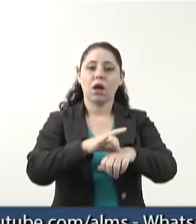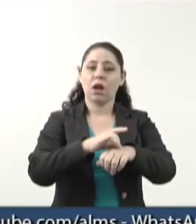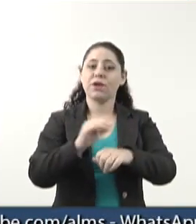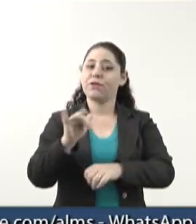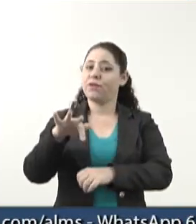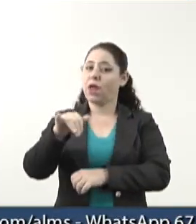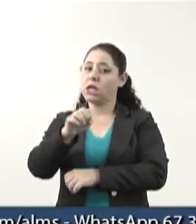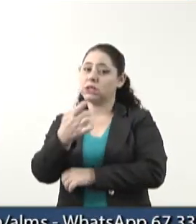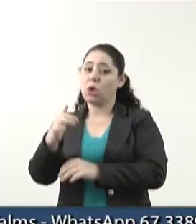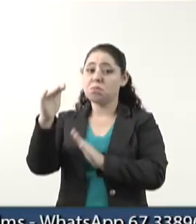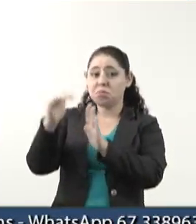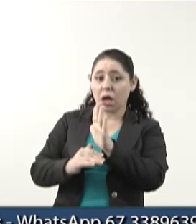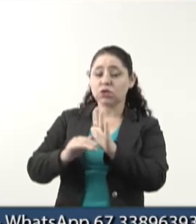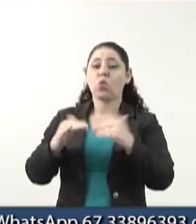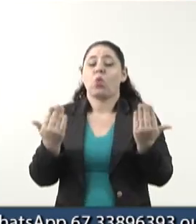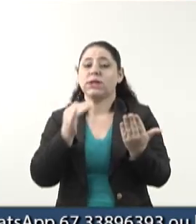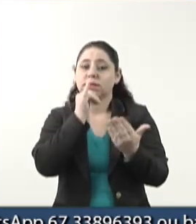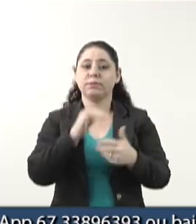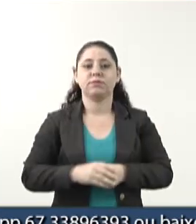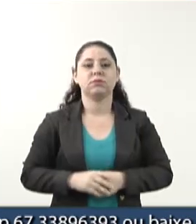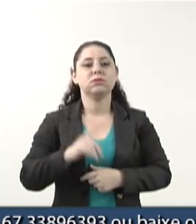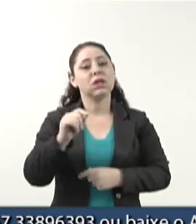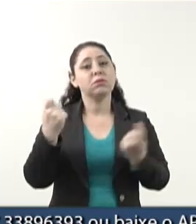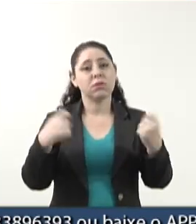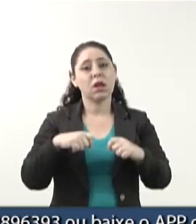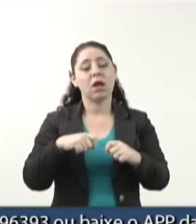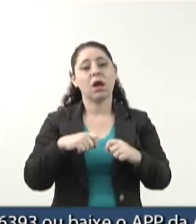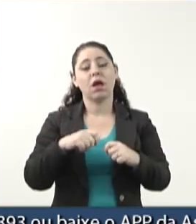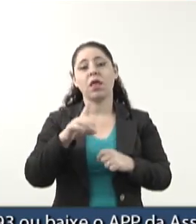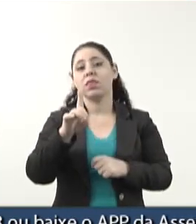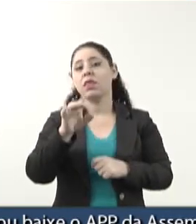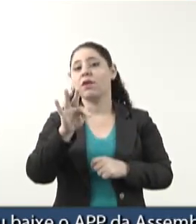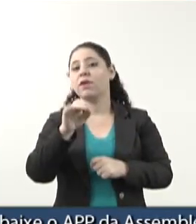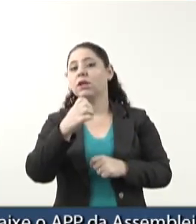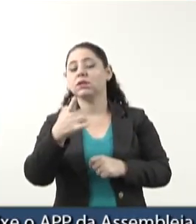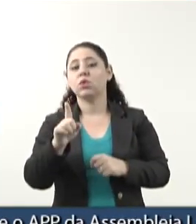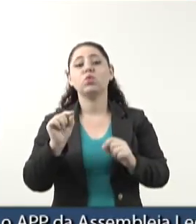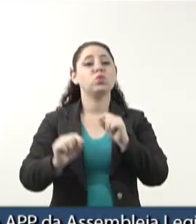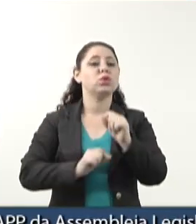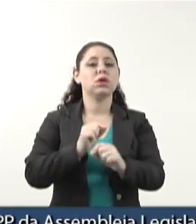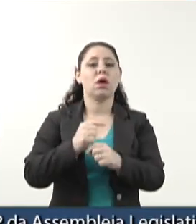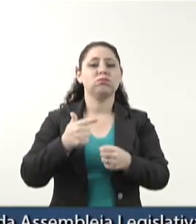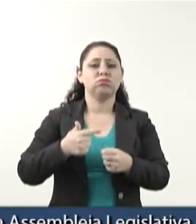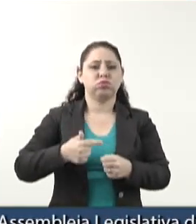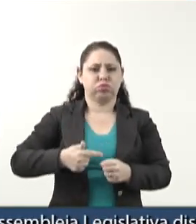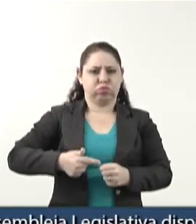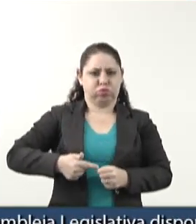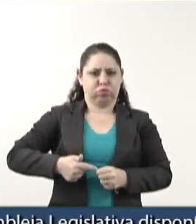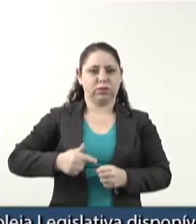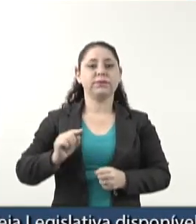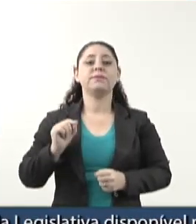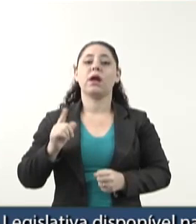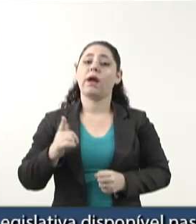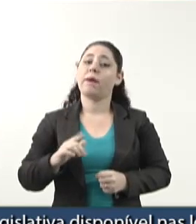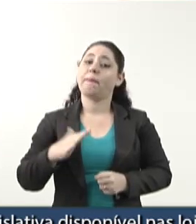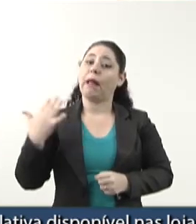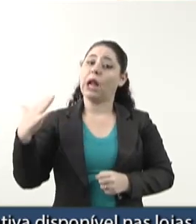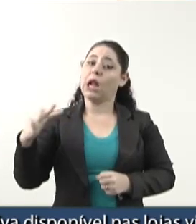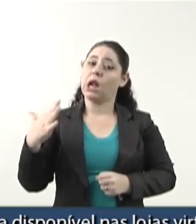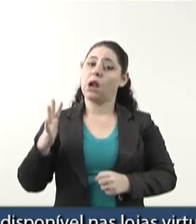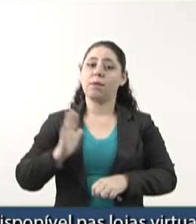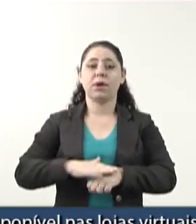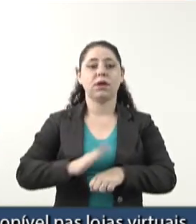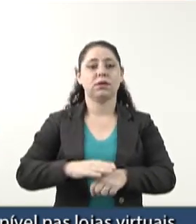baixa a inflação. Agora, quem é que demanda mais a inflação hoje? Na minha visão, é o combustível. Na minha visão,